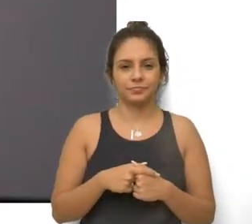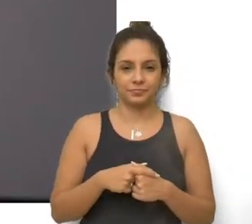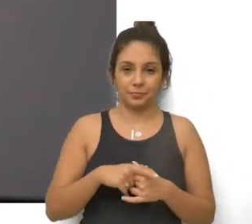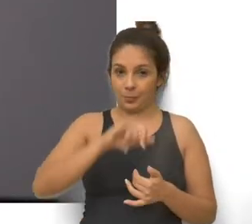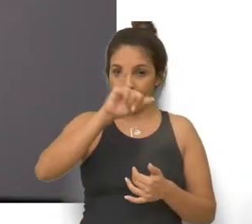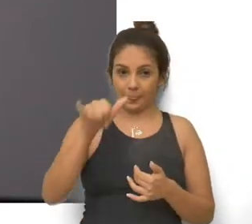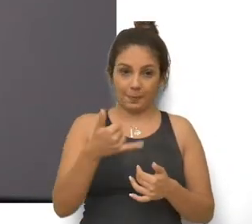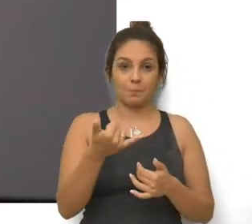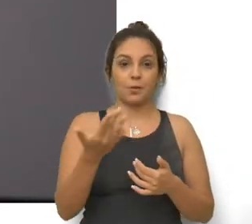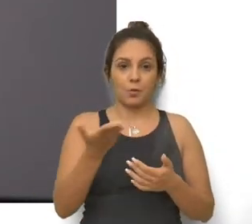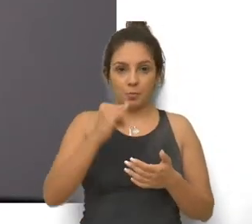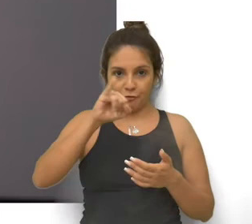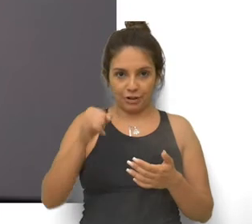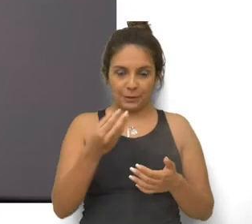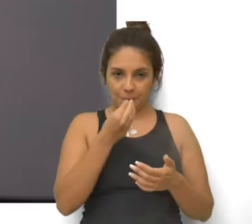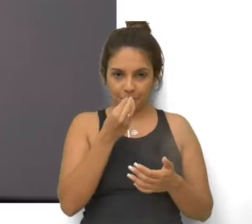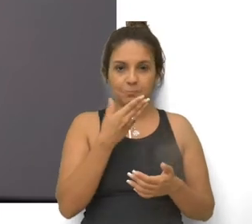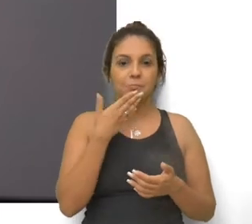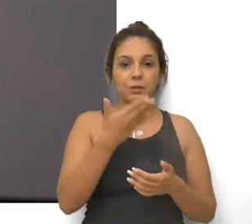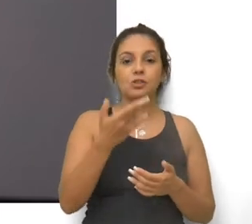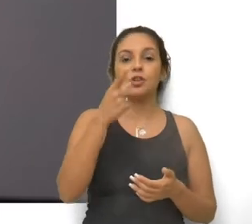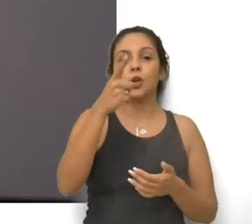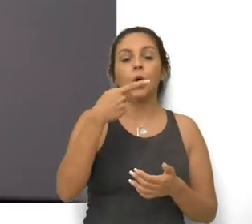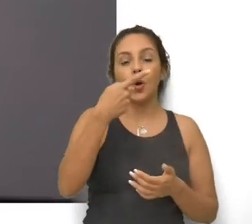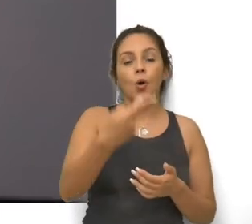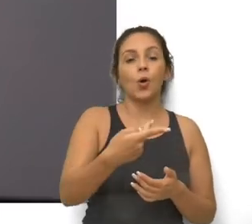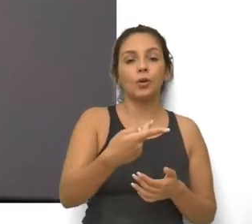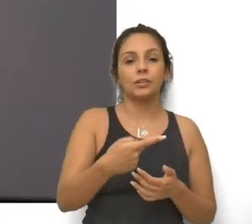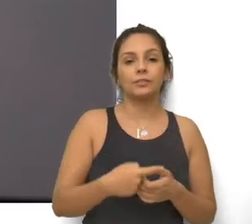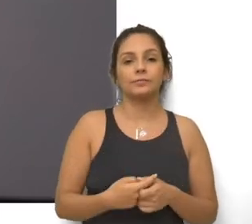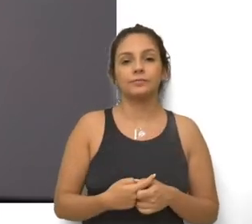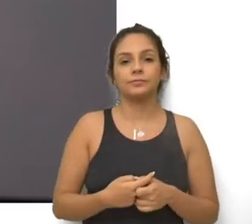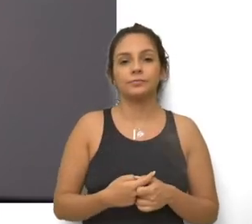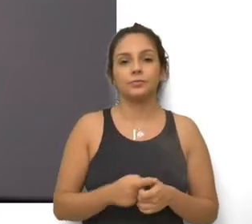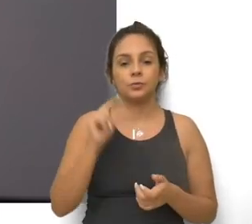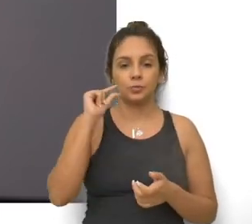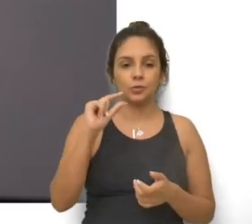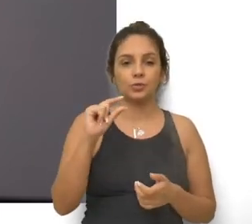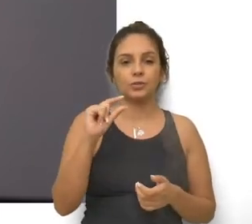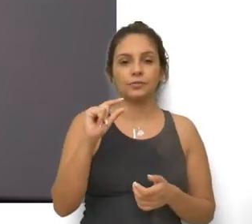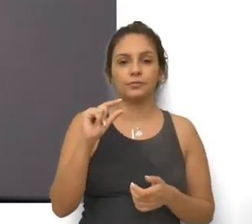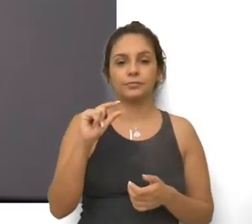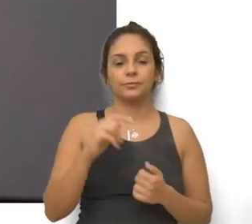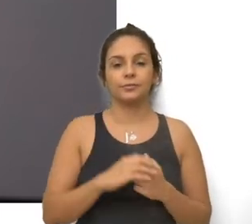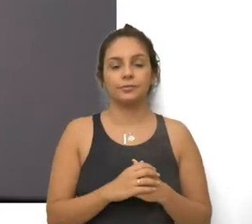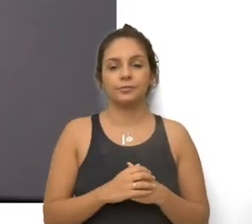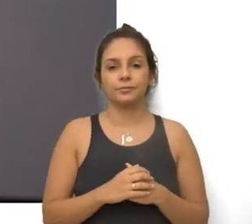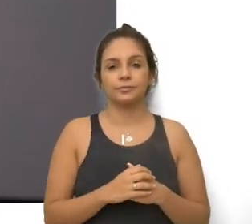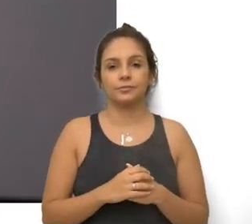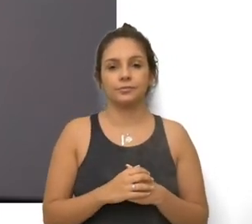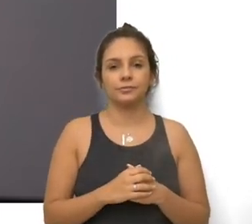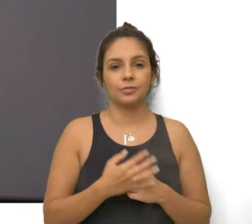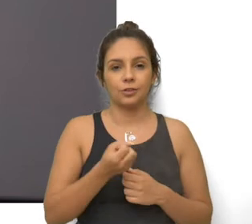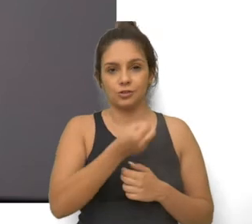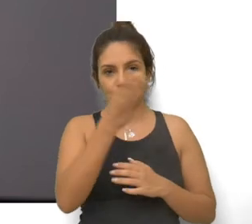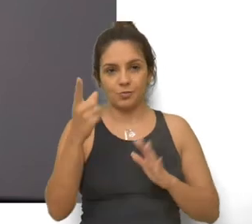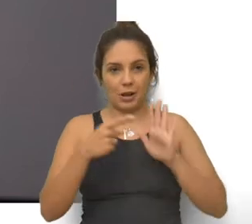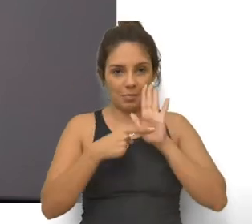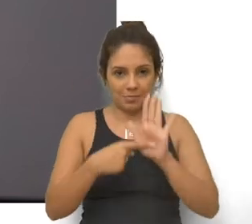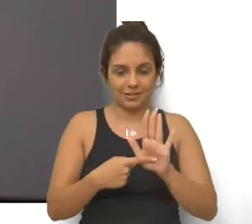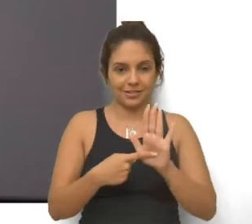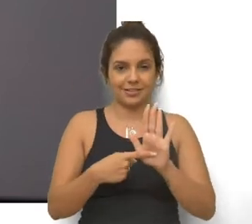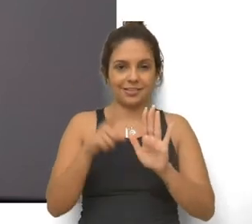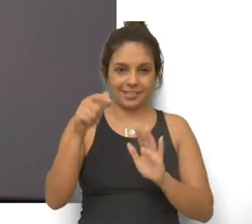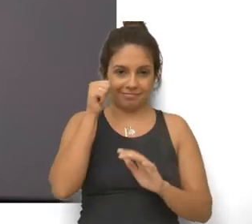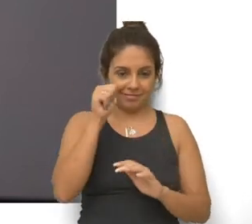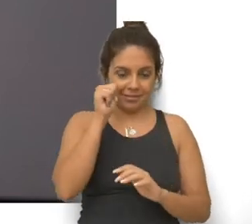oportunidade para você te pedir para contar um pouco de algumas apresentações